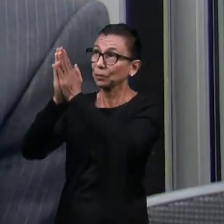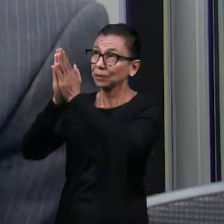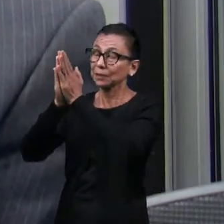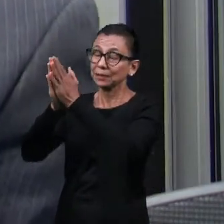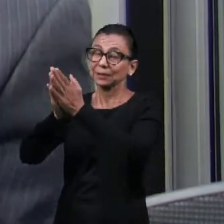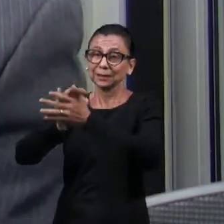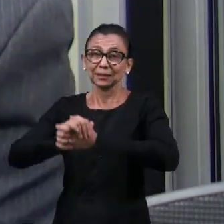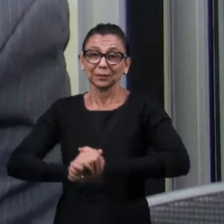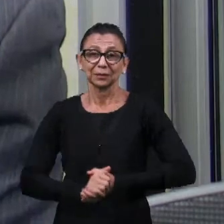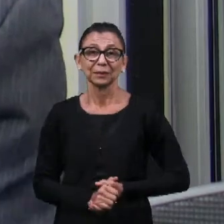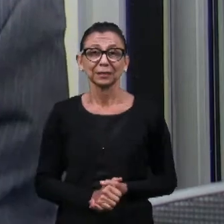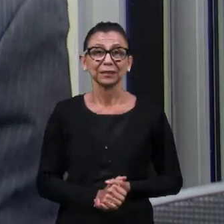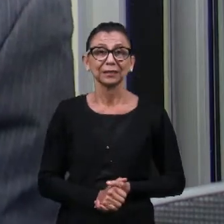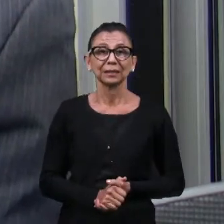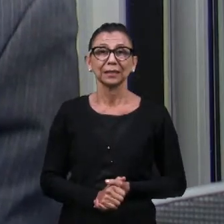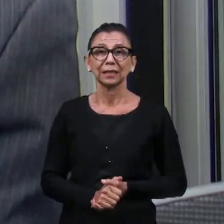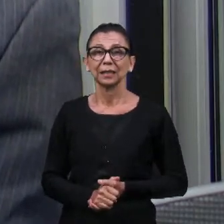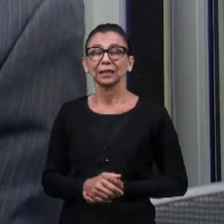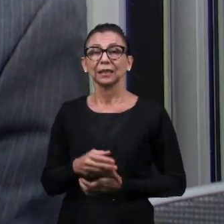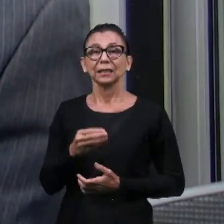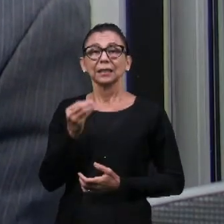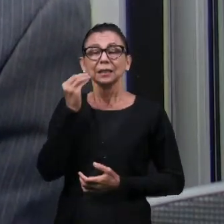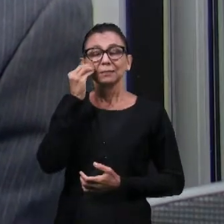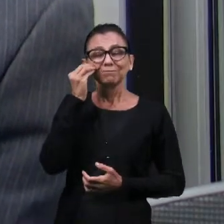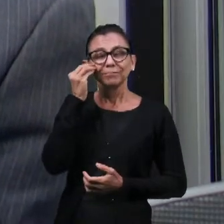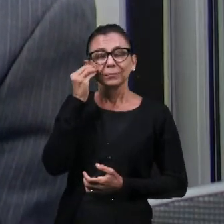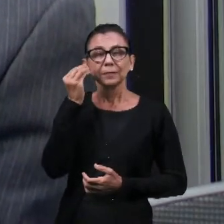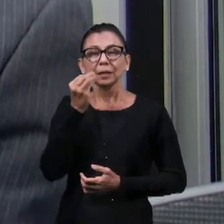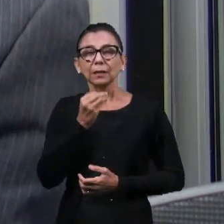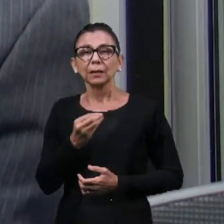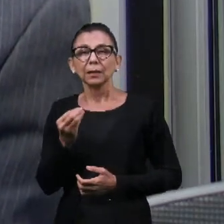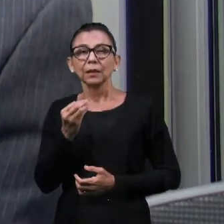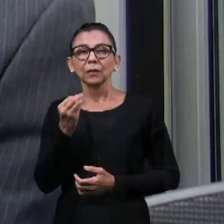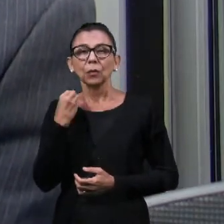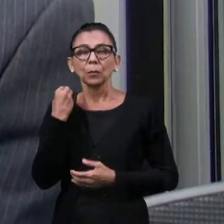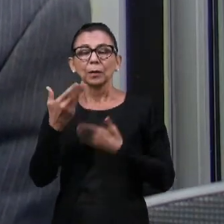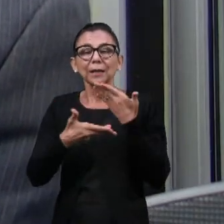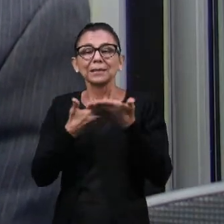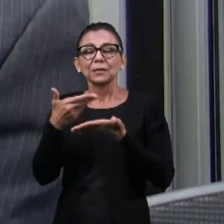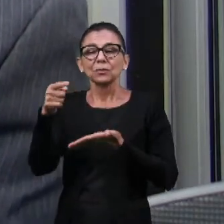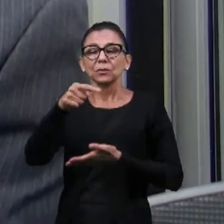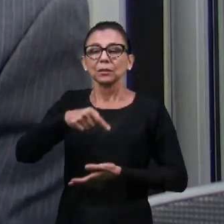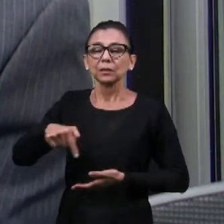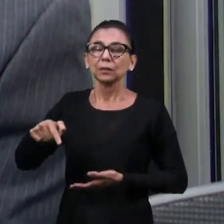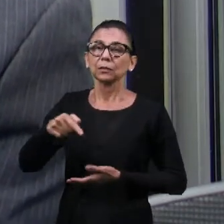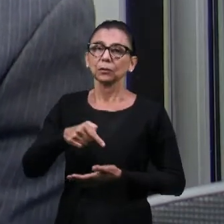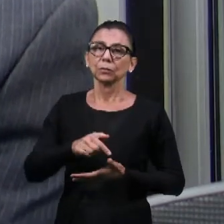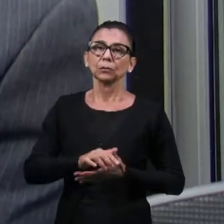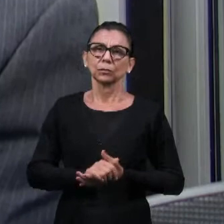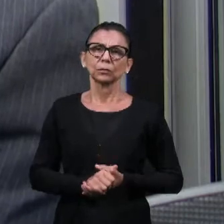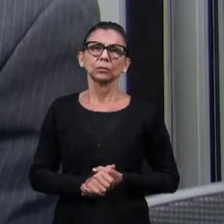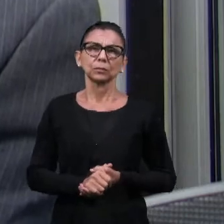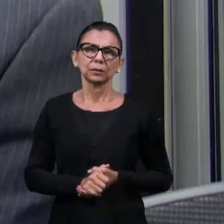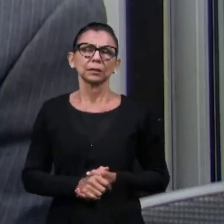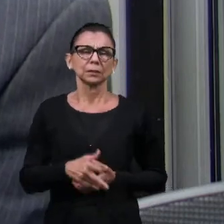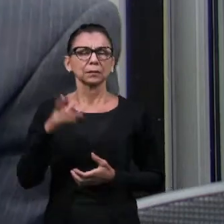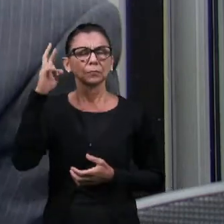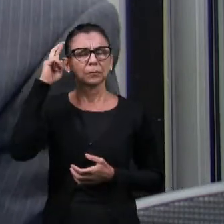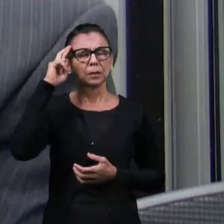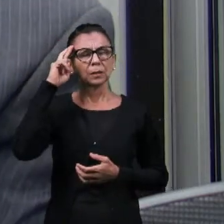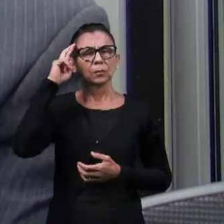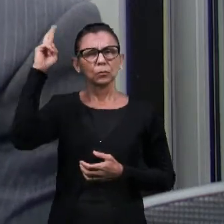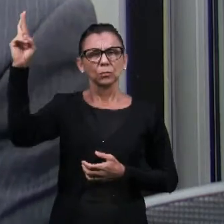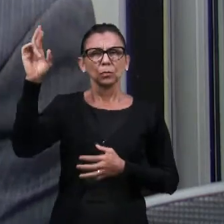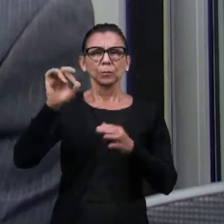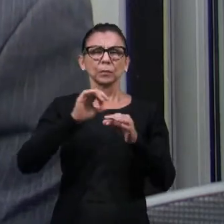alcançar a todos, né? Através, nós temos a estrutura. O Senhor, na verdade, nos preparou anteriormente com o SGI, bem relacionado, todos os